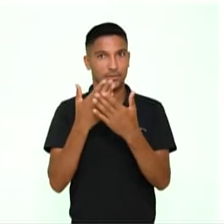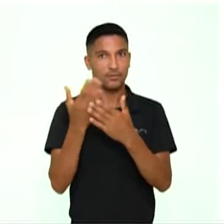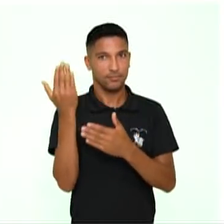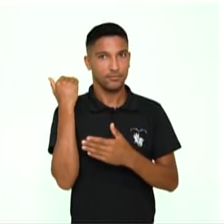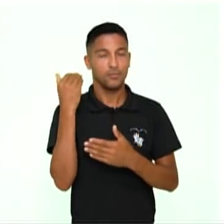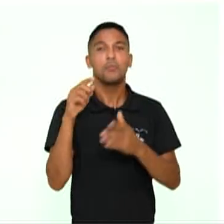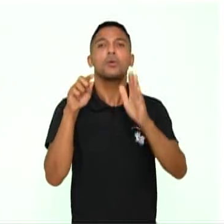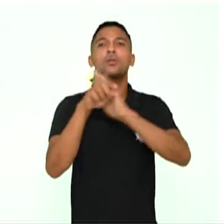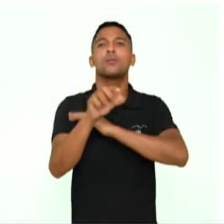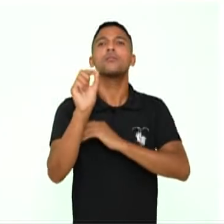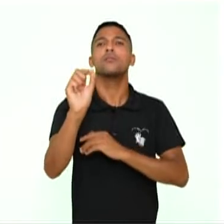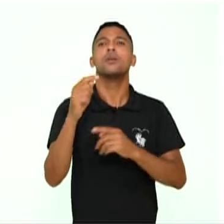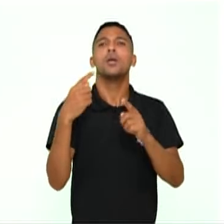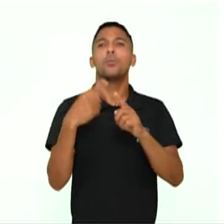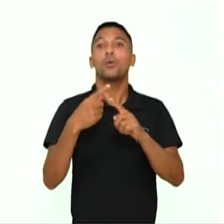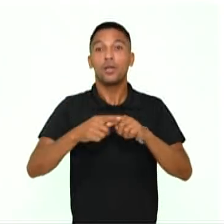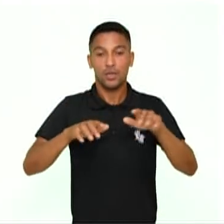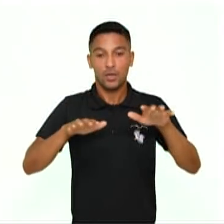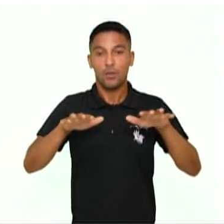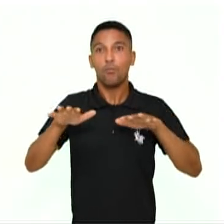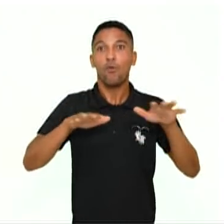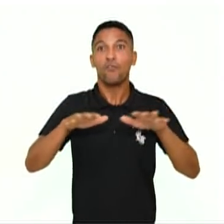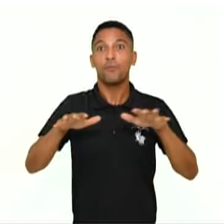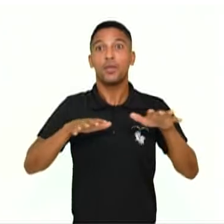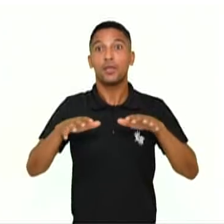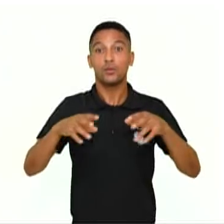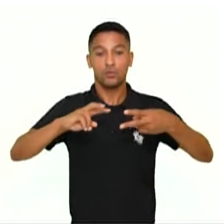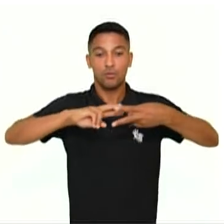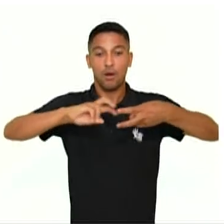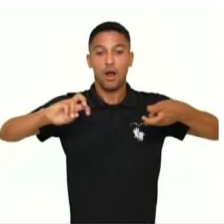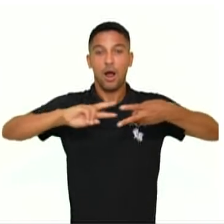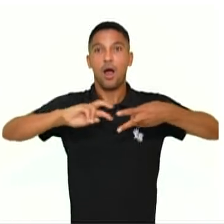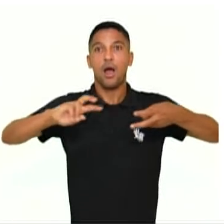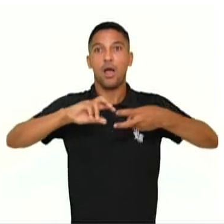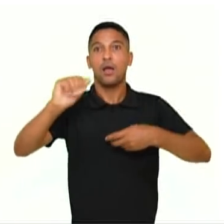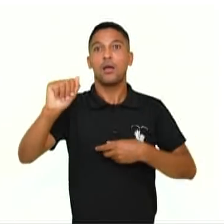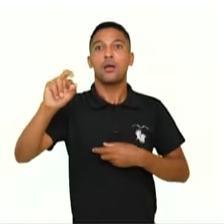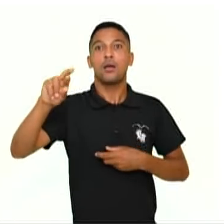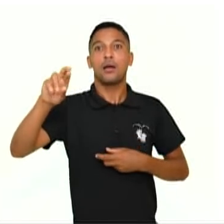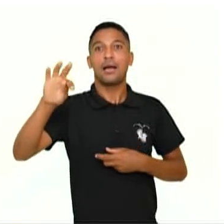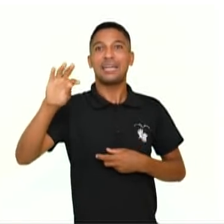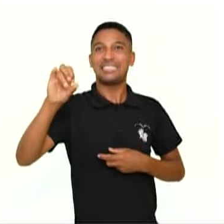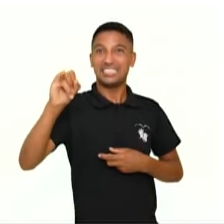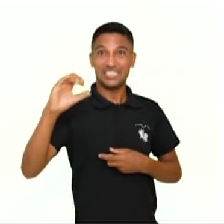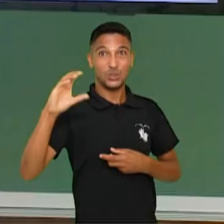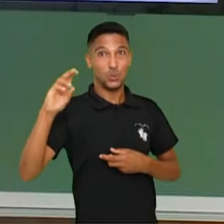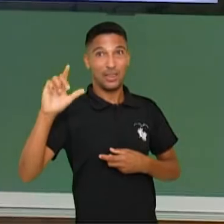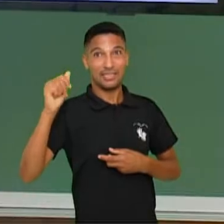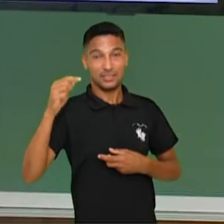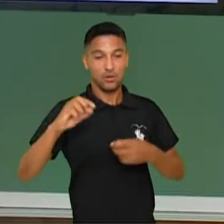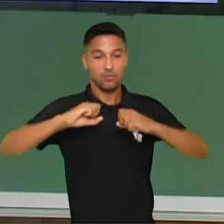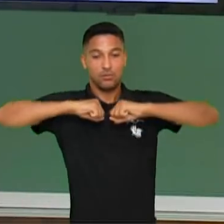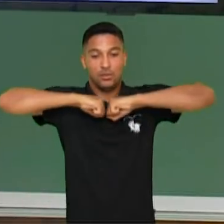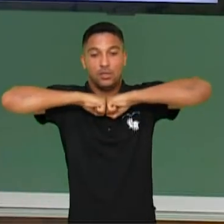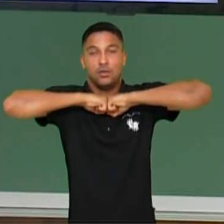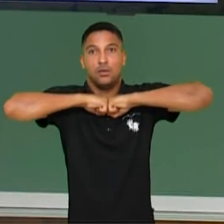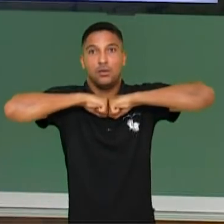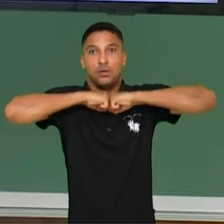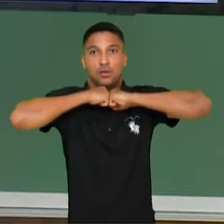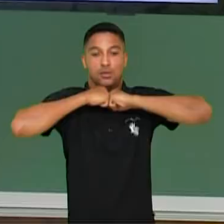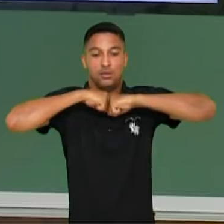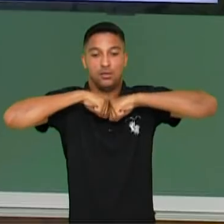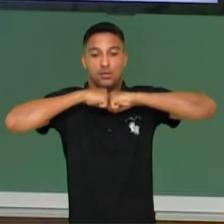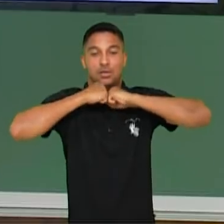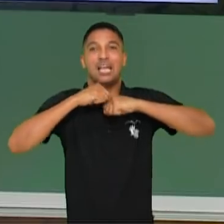seguinte: por que os movimentos das articulações não causam desgastes aos nossos ossos? Então lembram que na aula